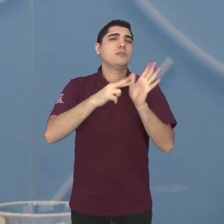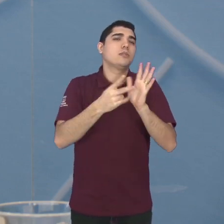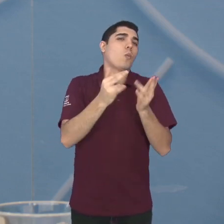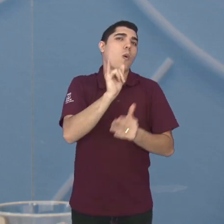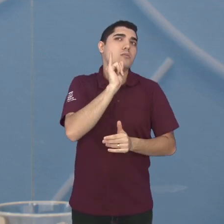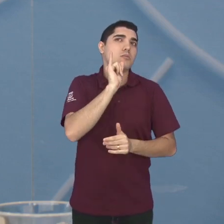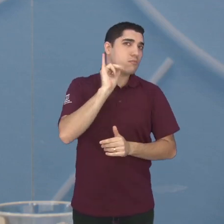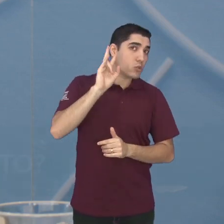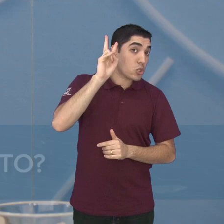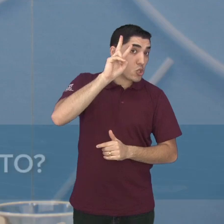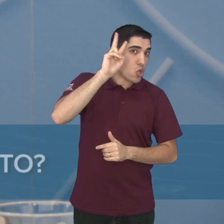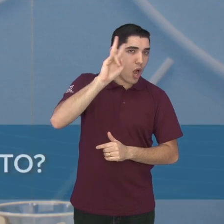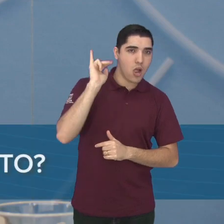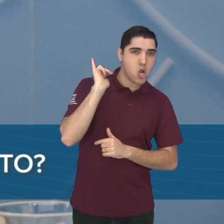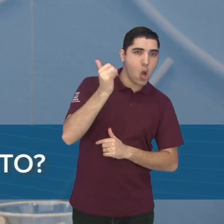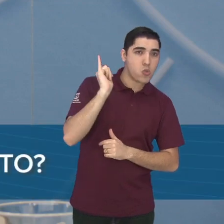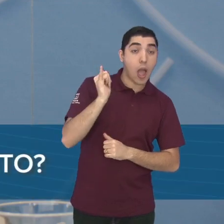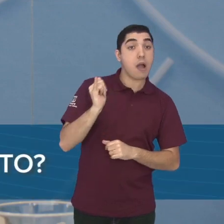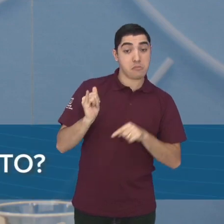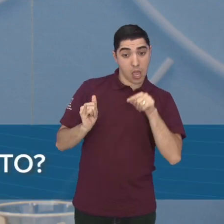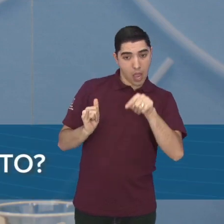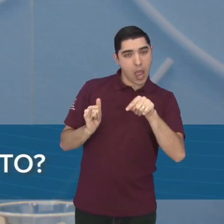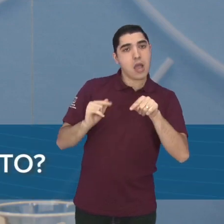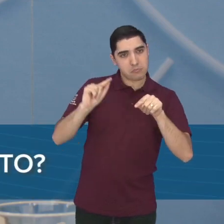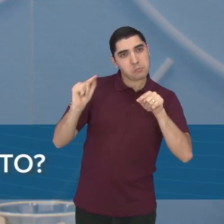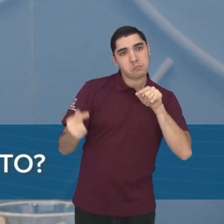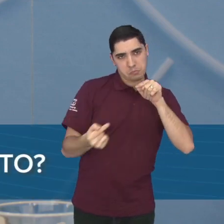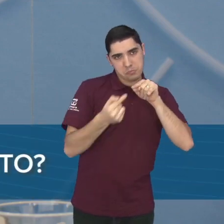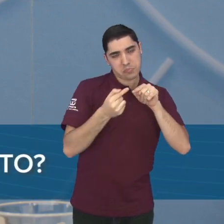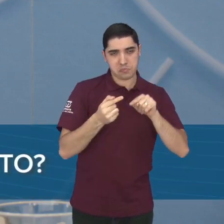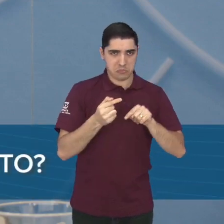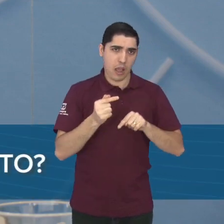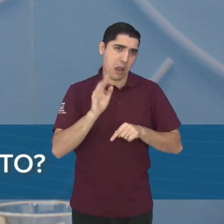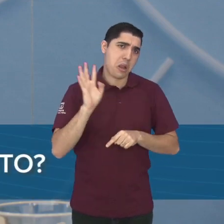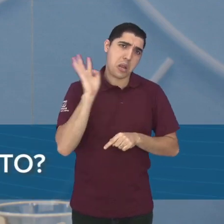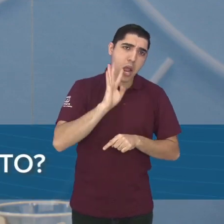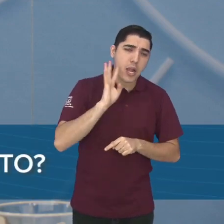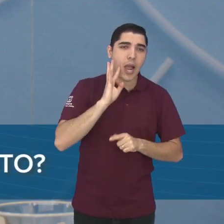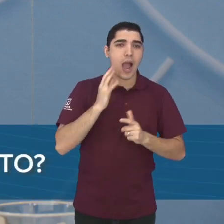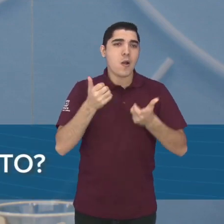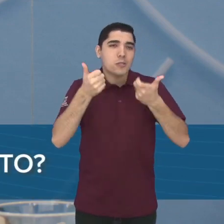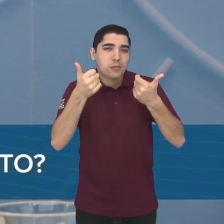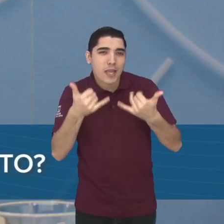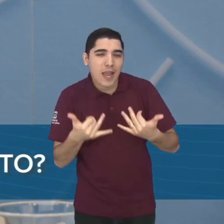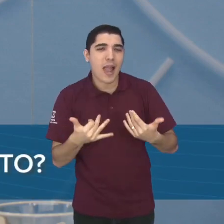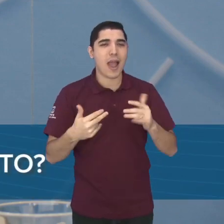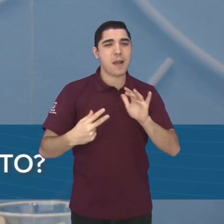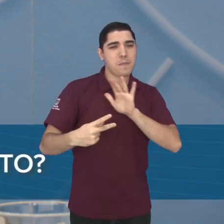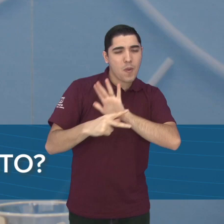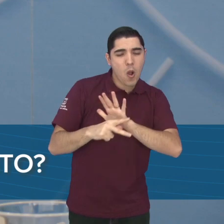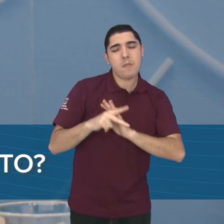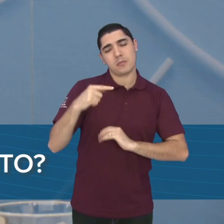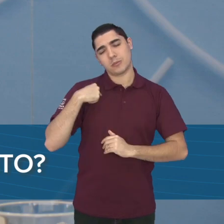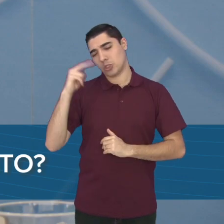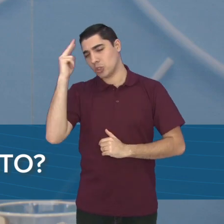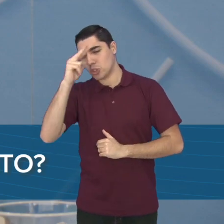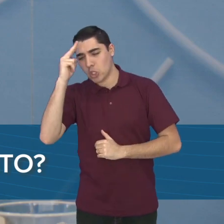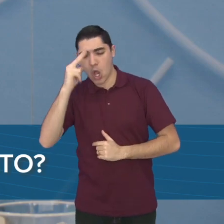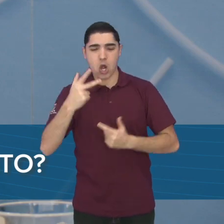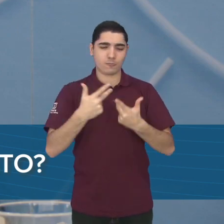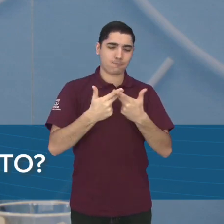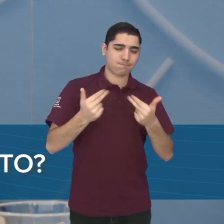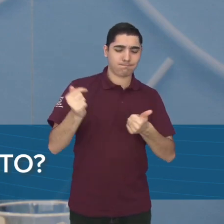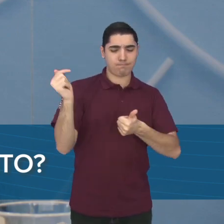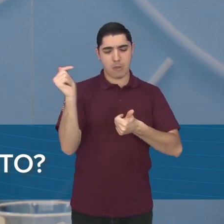uma história, desse ângulo acho que é interessante sim a gente contar essa história, né, pensando em sofrimento.